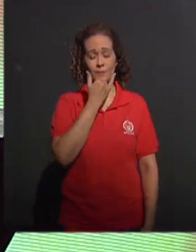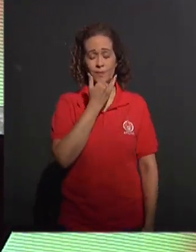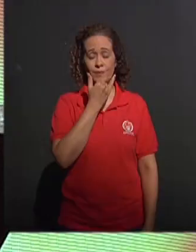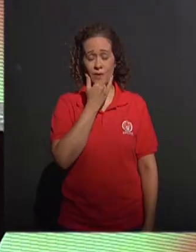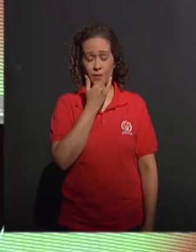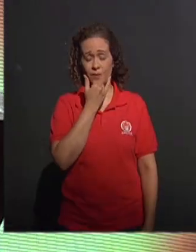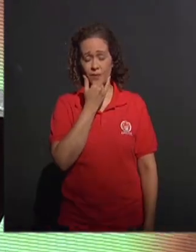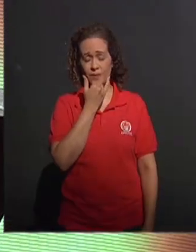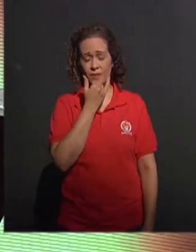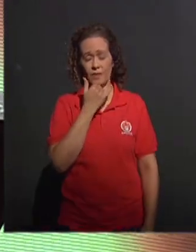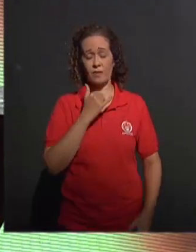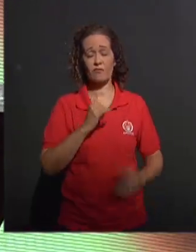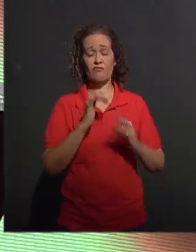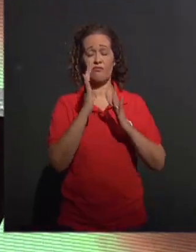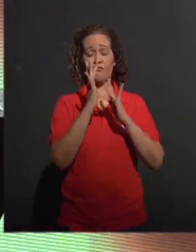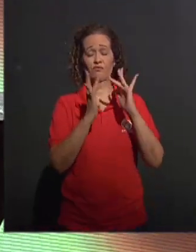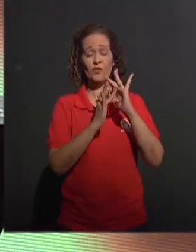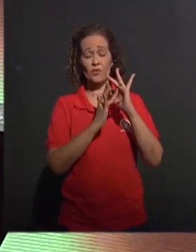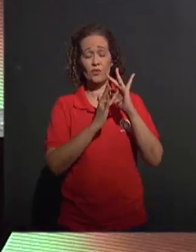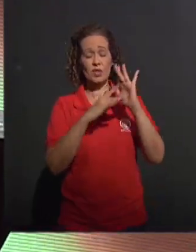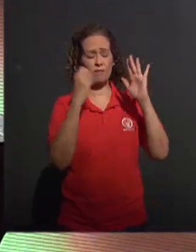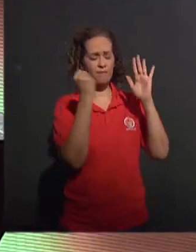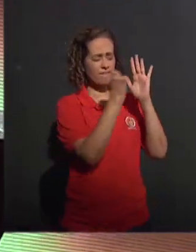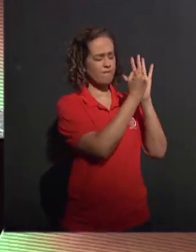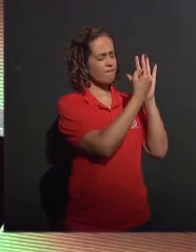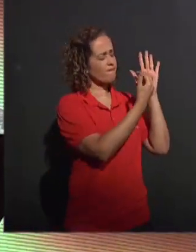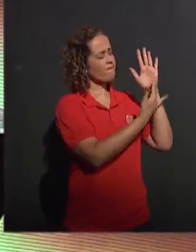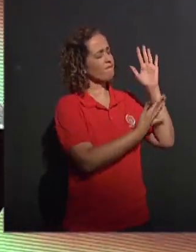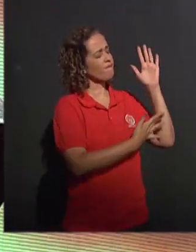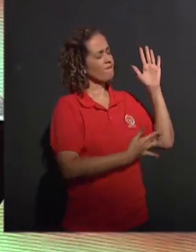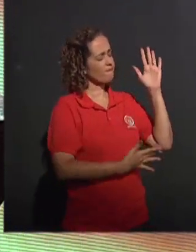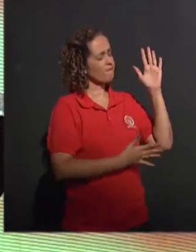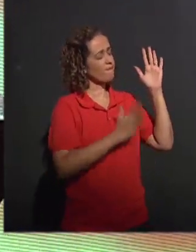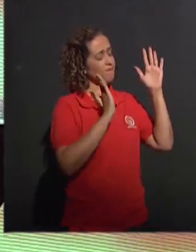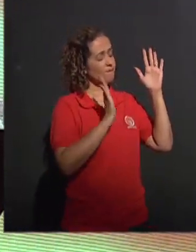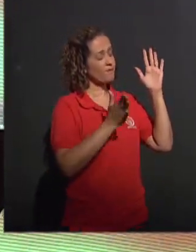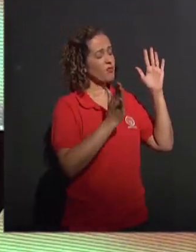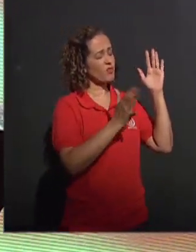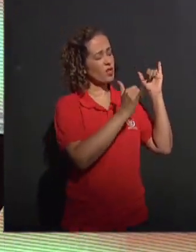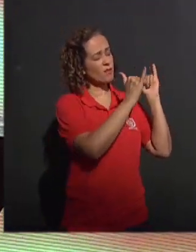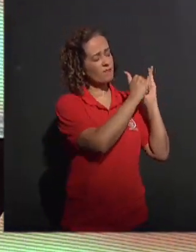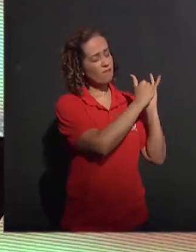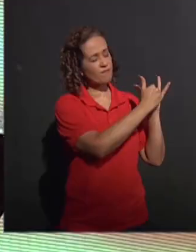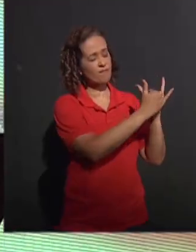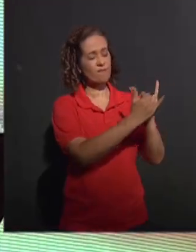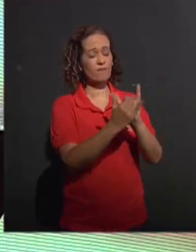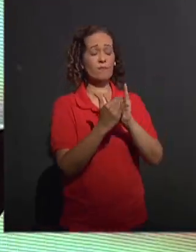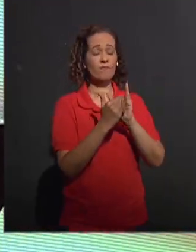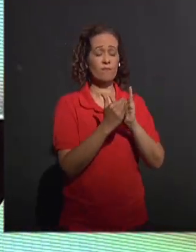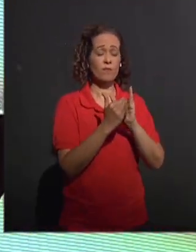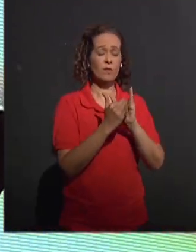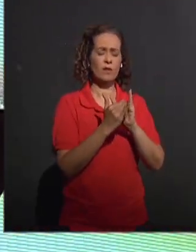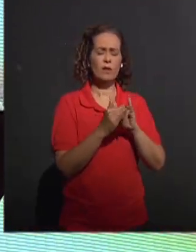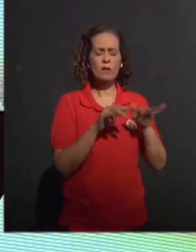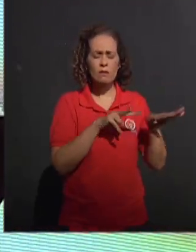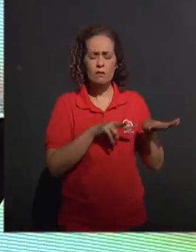Que esta semana, Pai, seja tão diferente da semana passada.